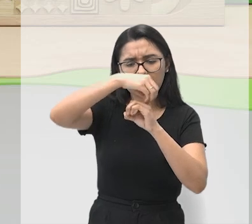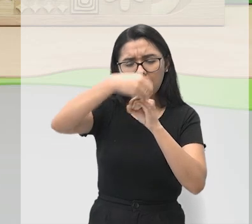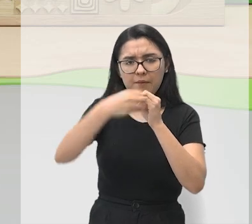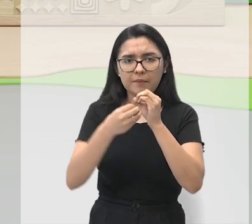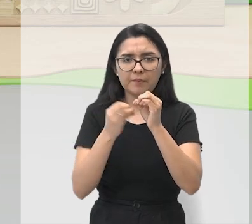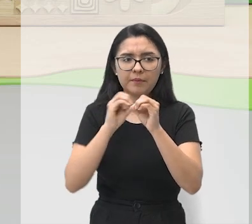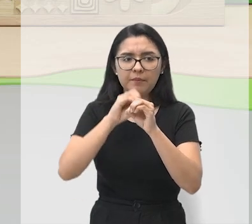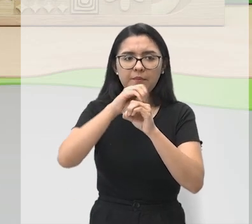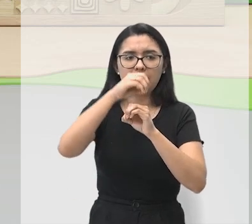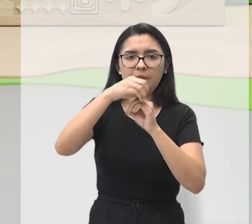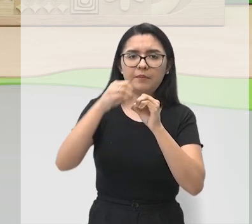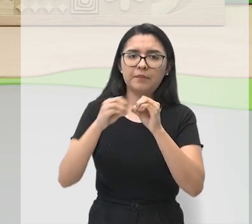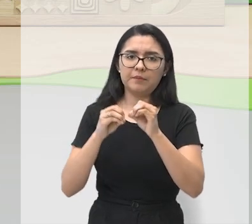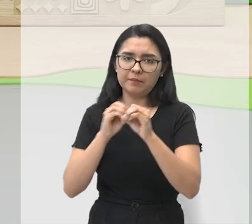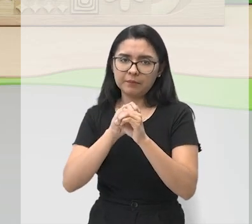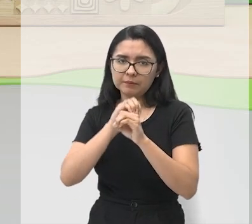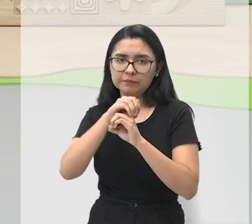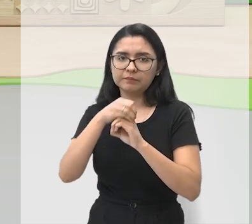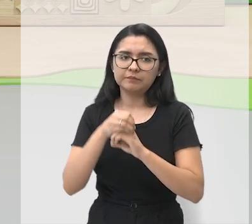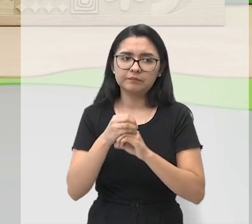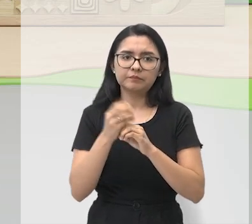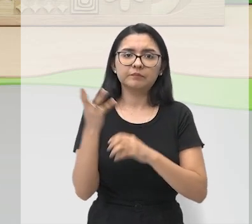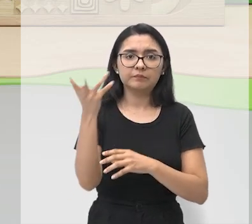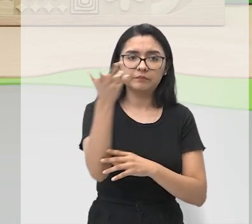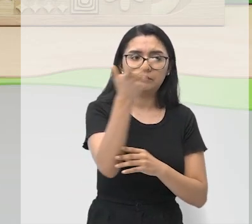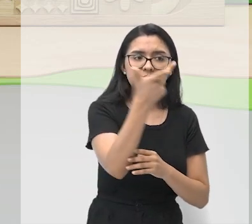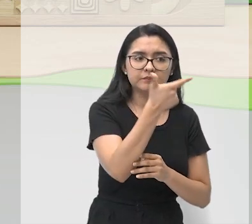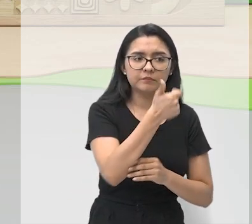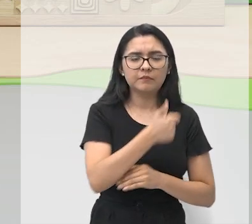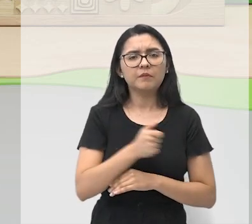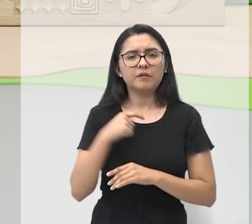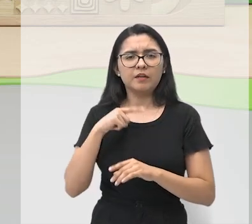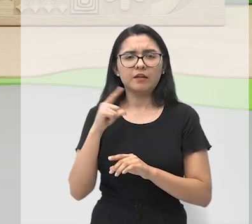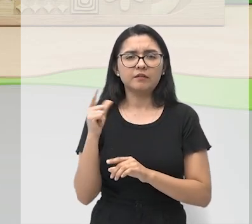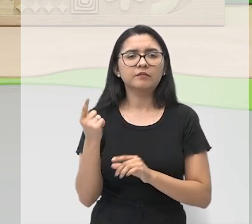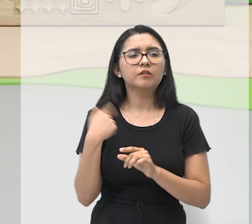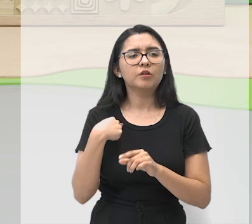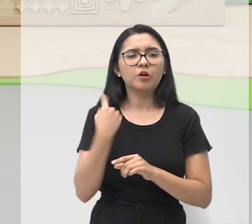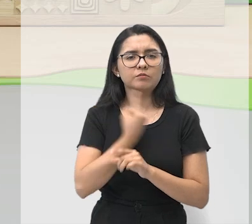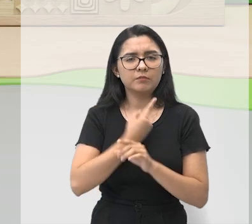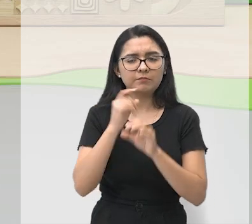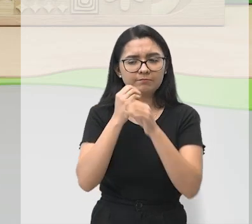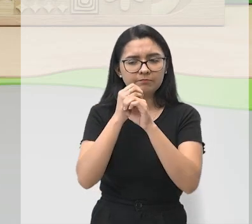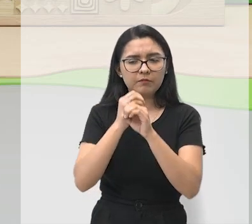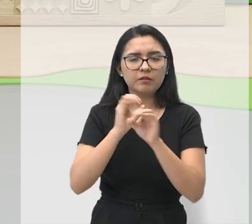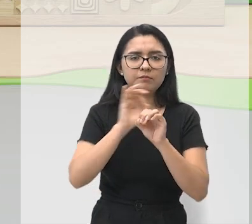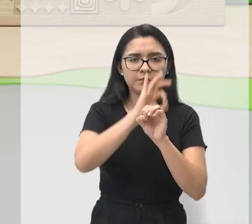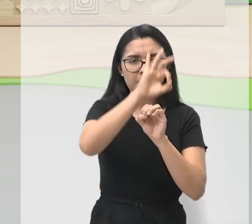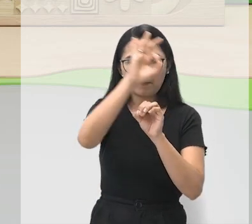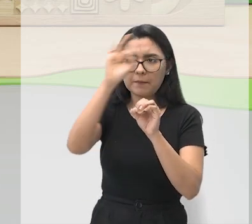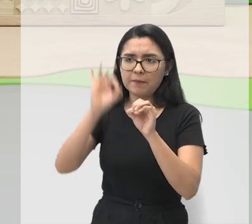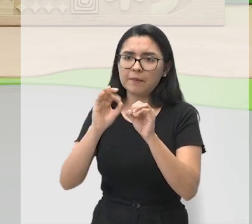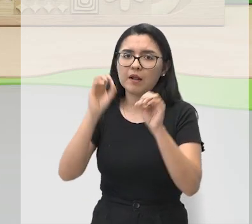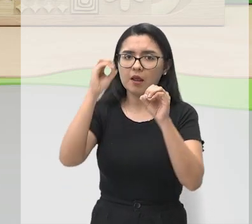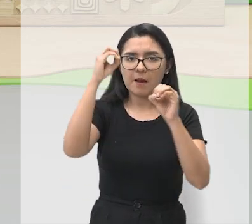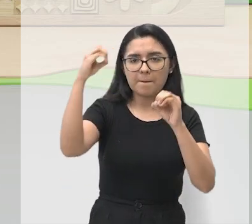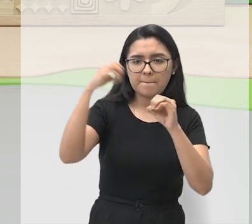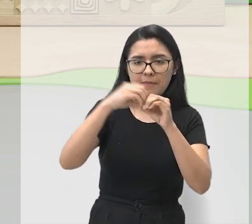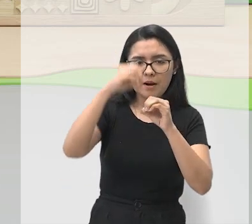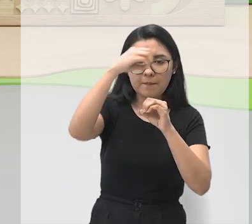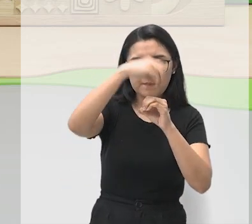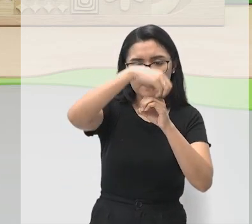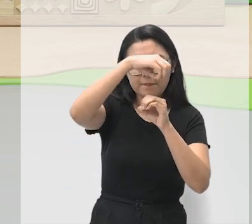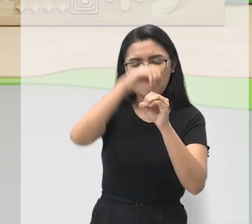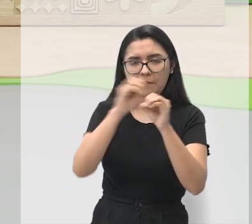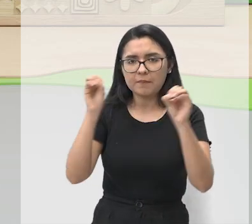partículas cósmicas e materiais microscópicos começaram a se juntar